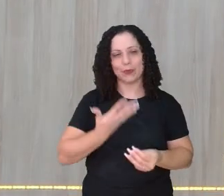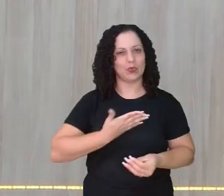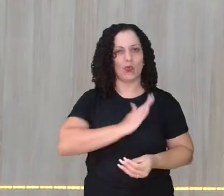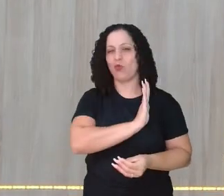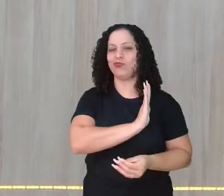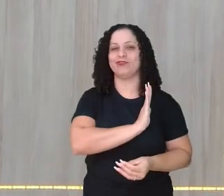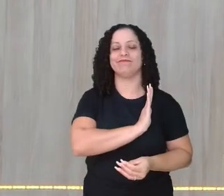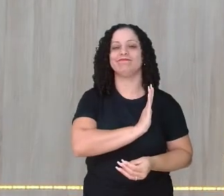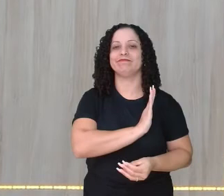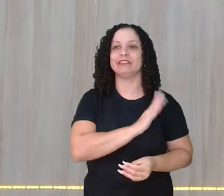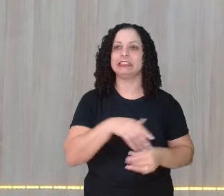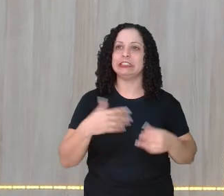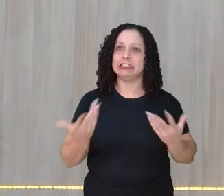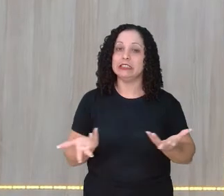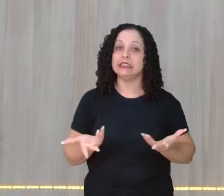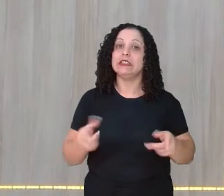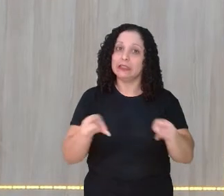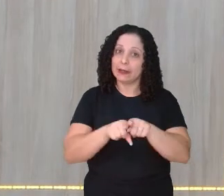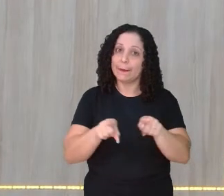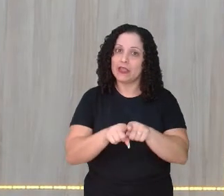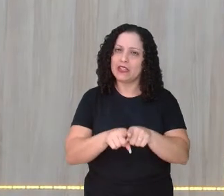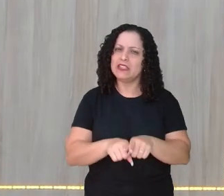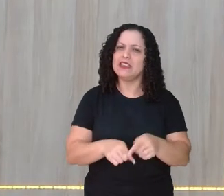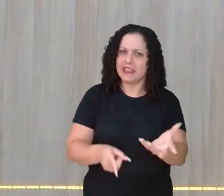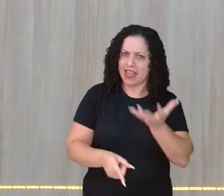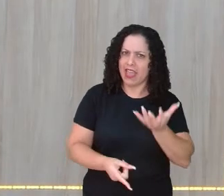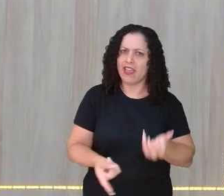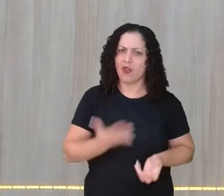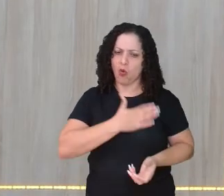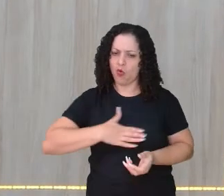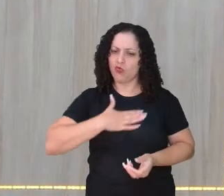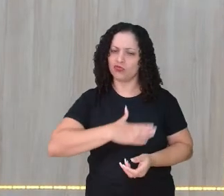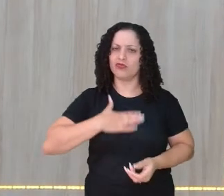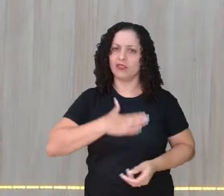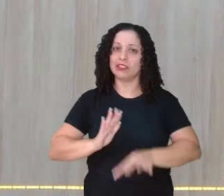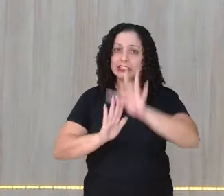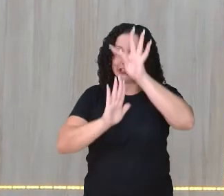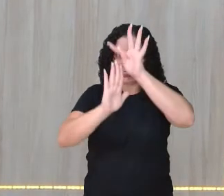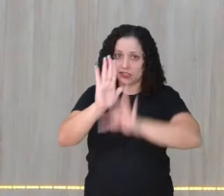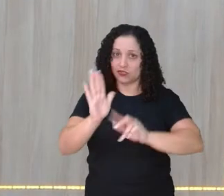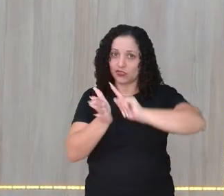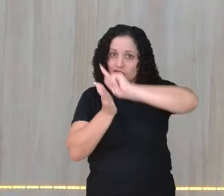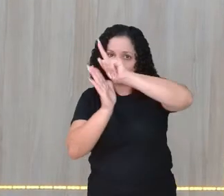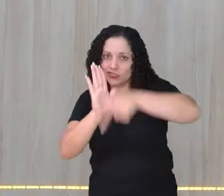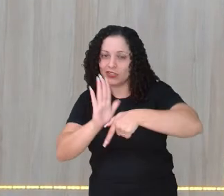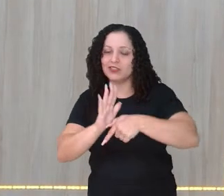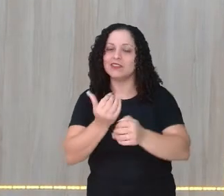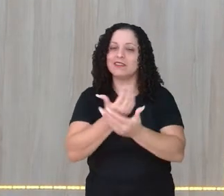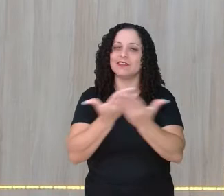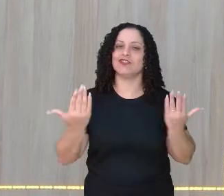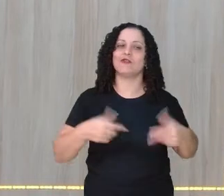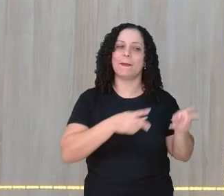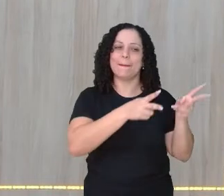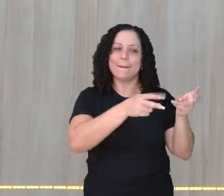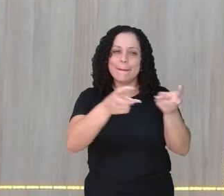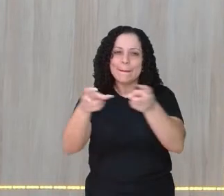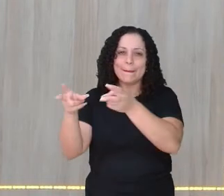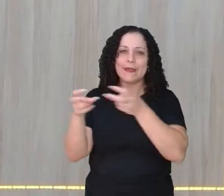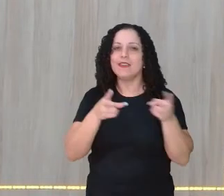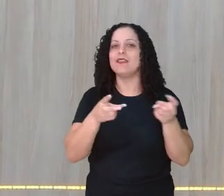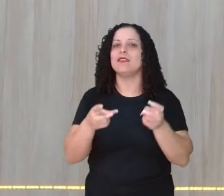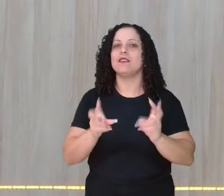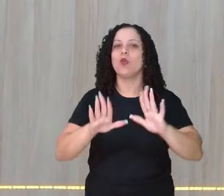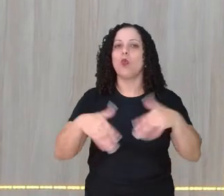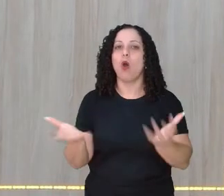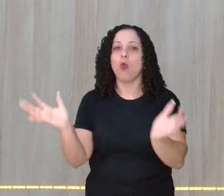disso, gosta muito disso, de trazer os gêneros textuais para vocês perceberem a que agrupamento